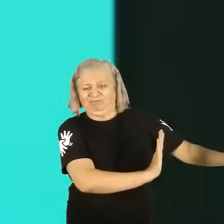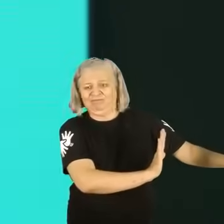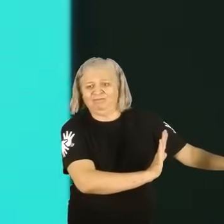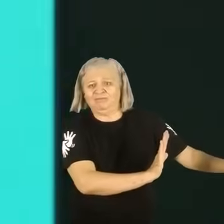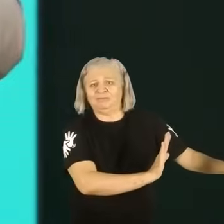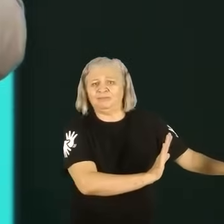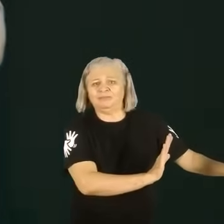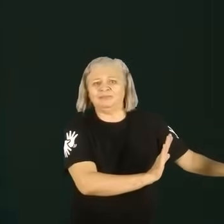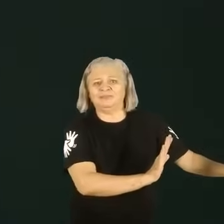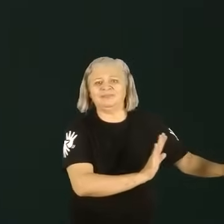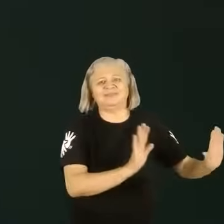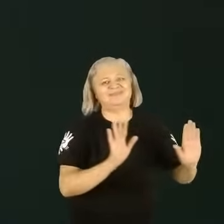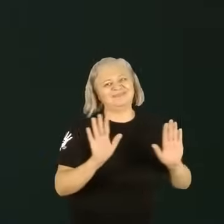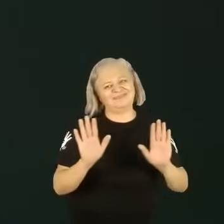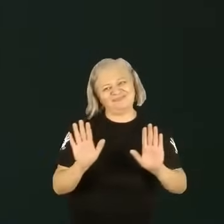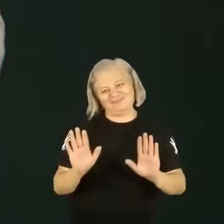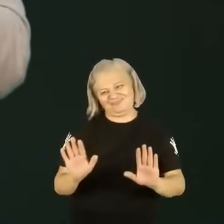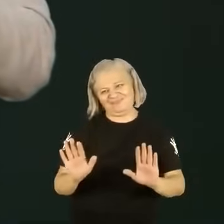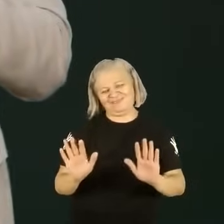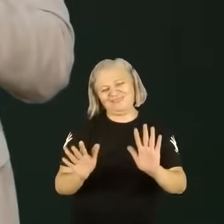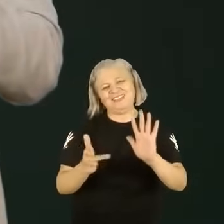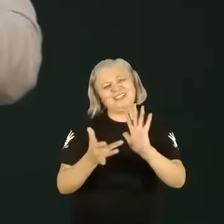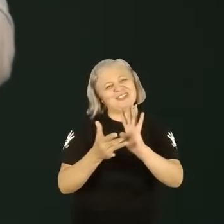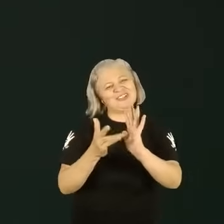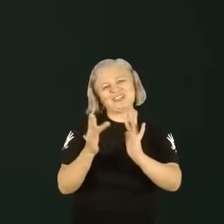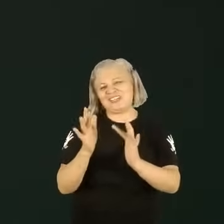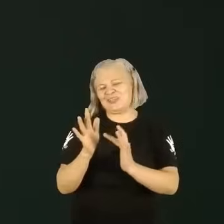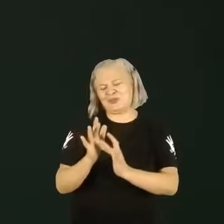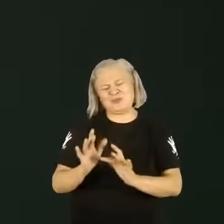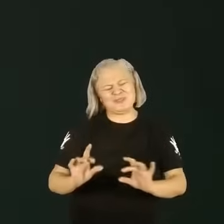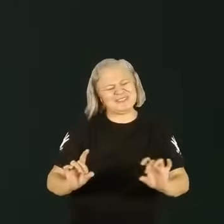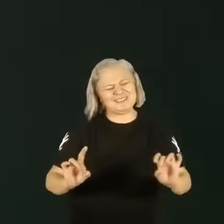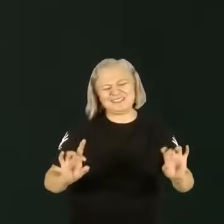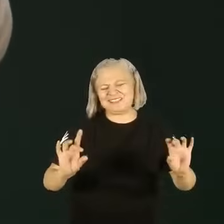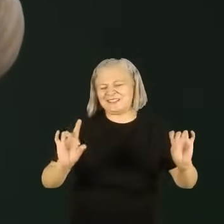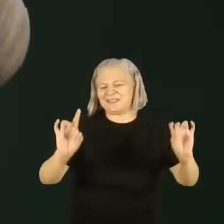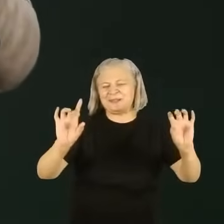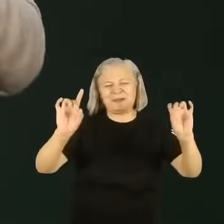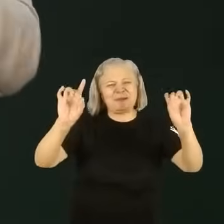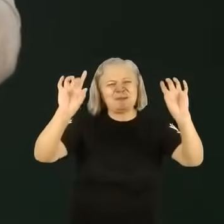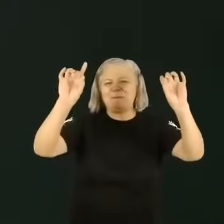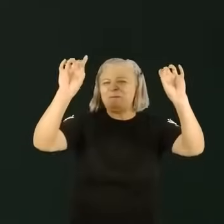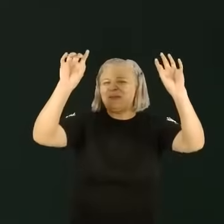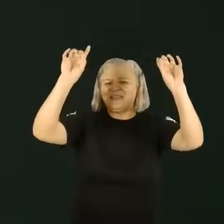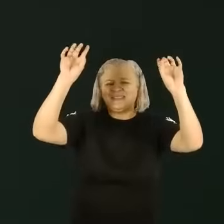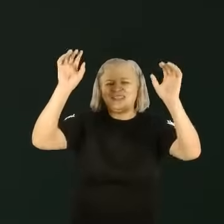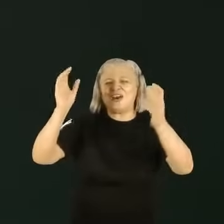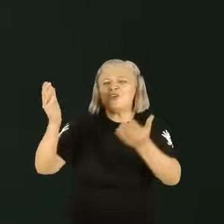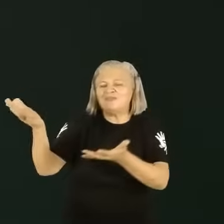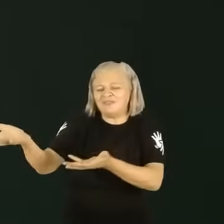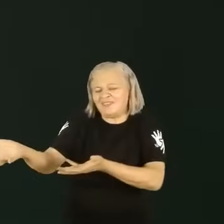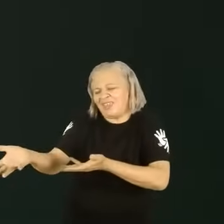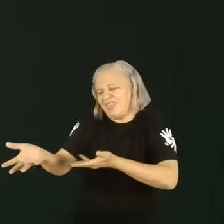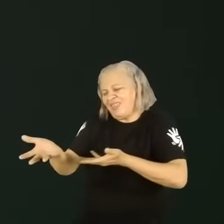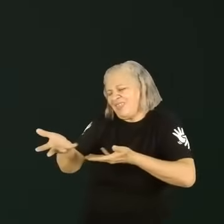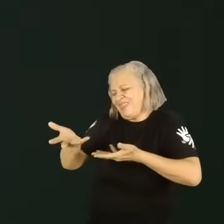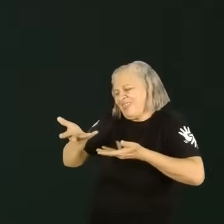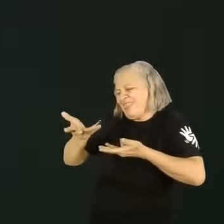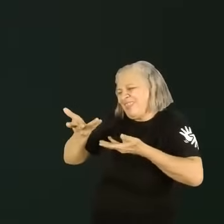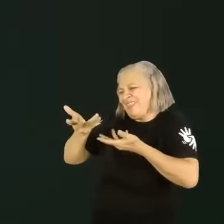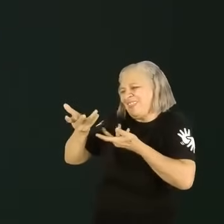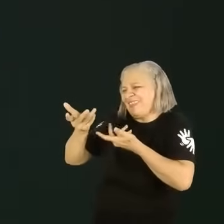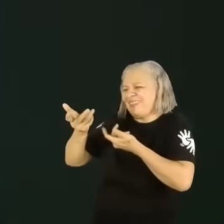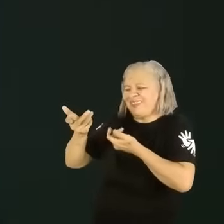Mas Jesus é especialista em se interessar por aqueles que ninguém